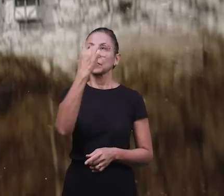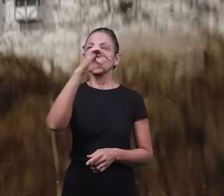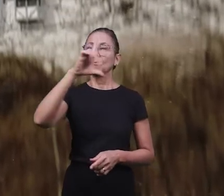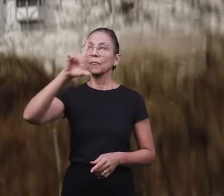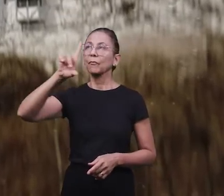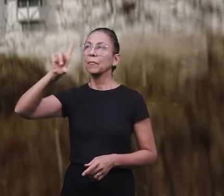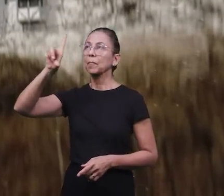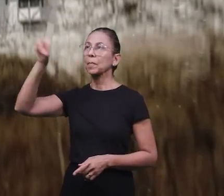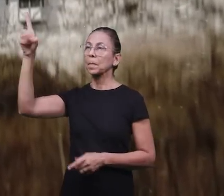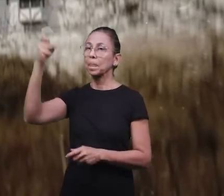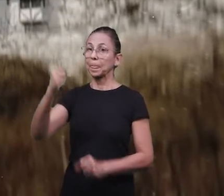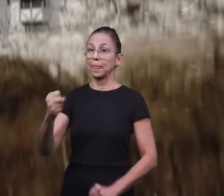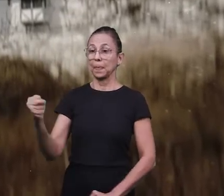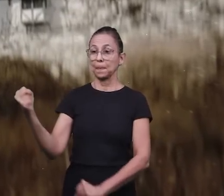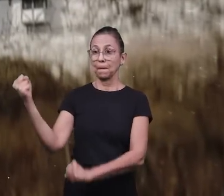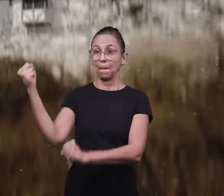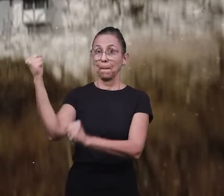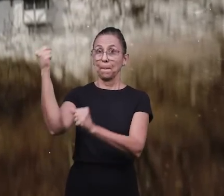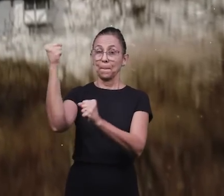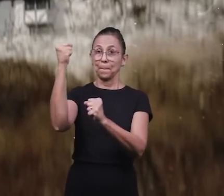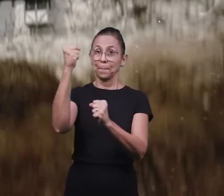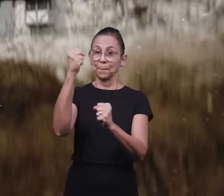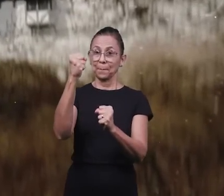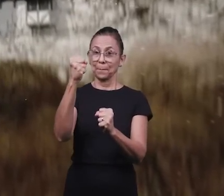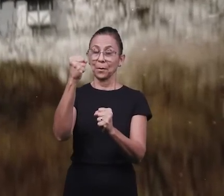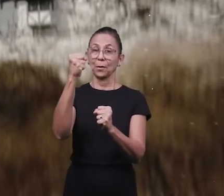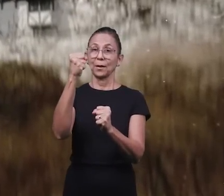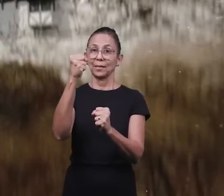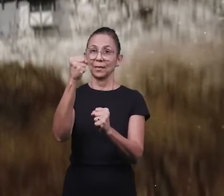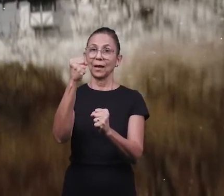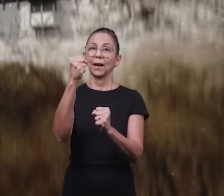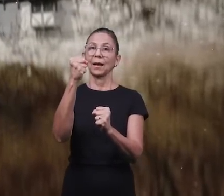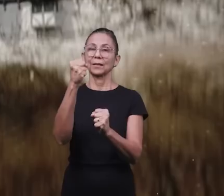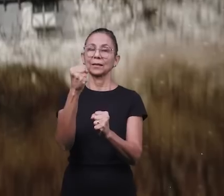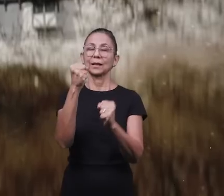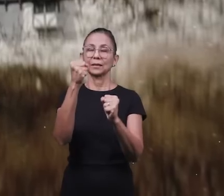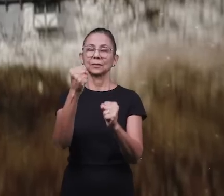Castelo forte é o nosso Deus,